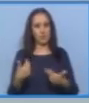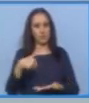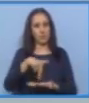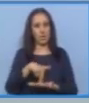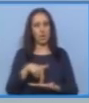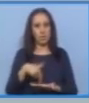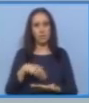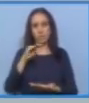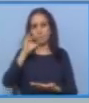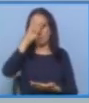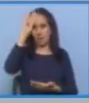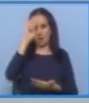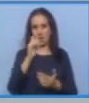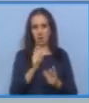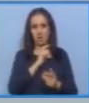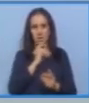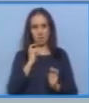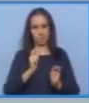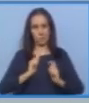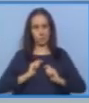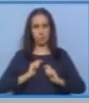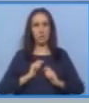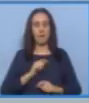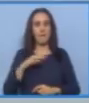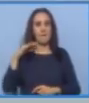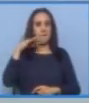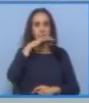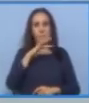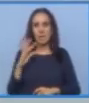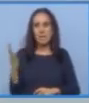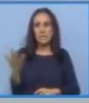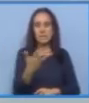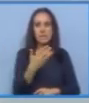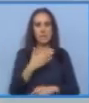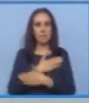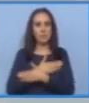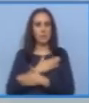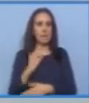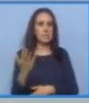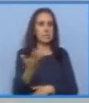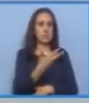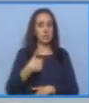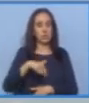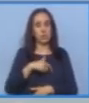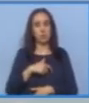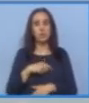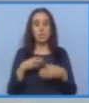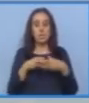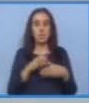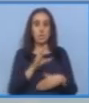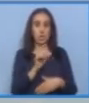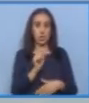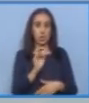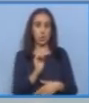fomos ordenados em Braga, rodeados de família, rodeados de amigos, com a alegria, no nosso caso, somos jesuítas, mas fomos